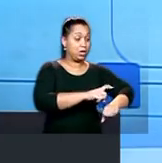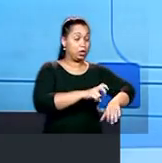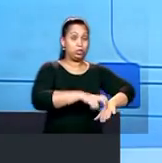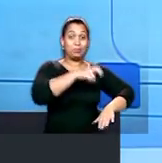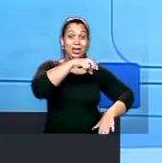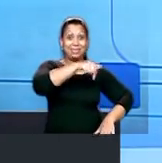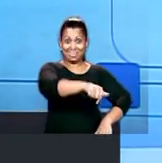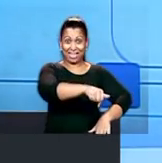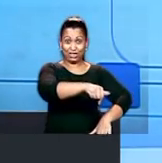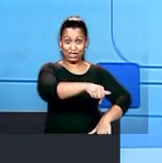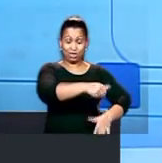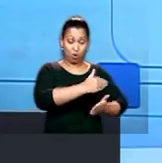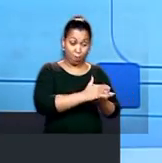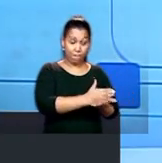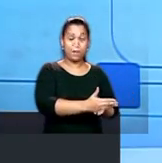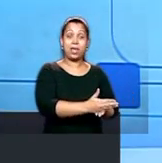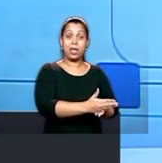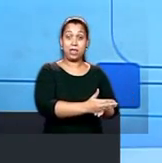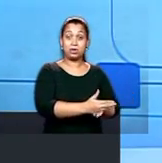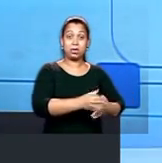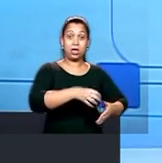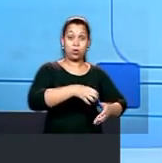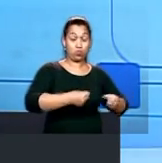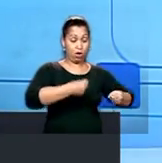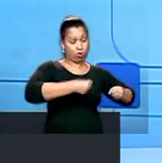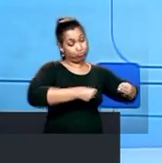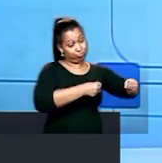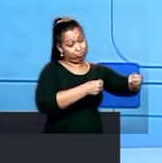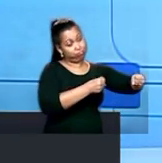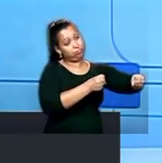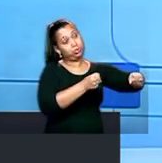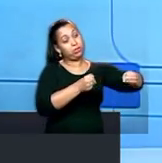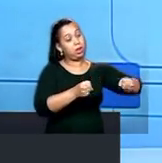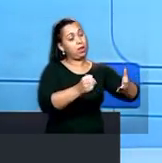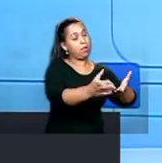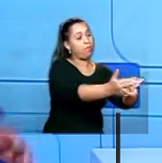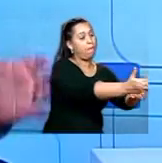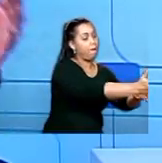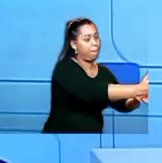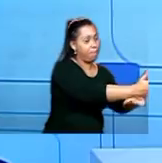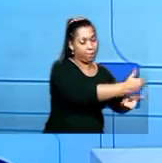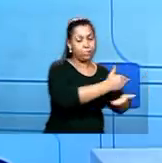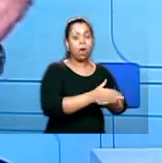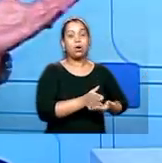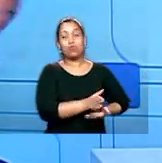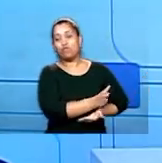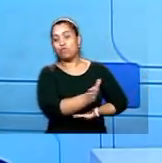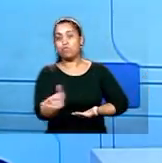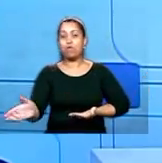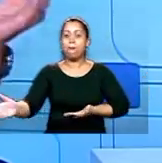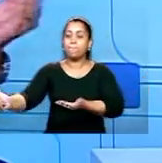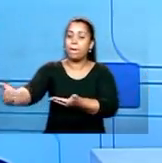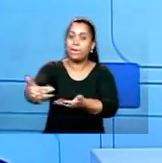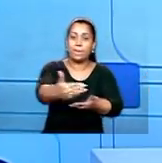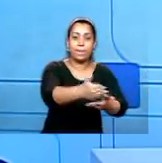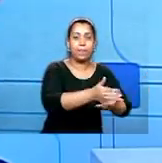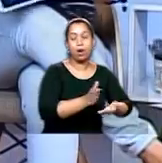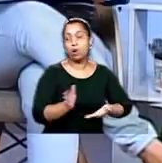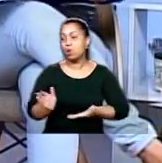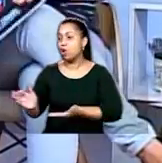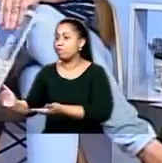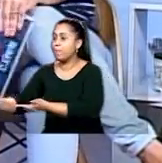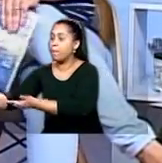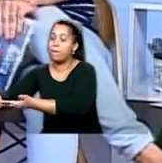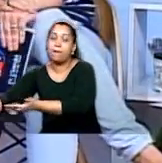da manhã. 7 horas já saem as viaturas, faz a coleta e eles vão chegando no seu tempo, e vocês já